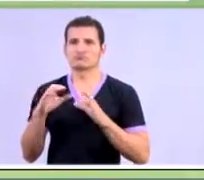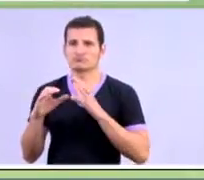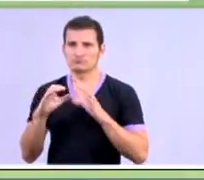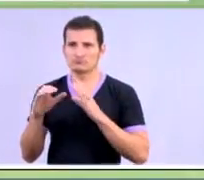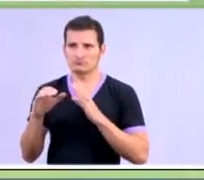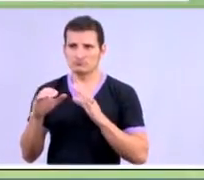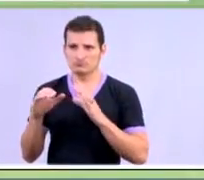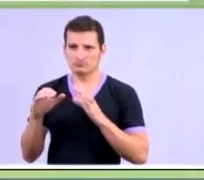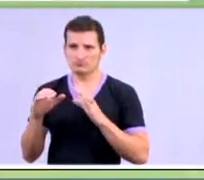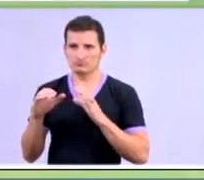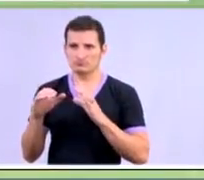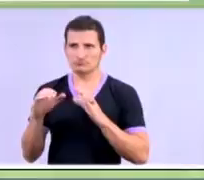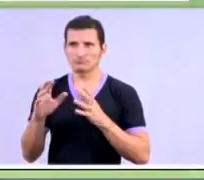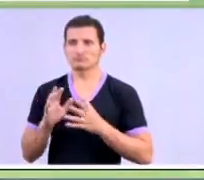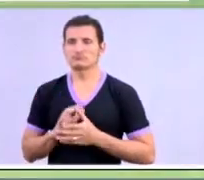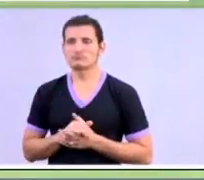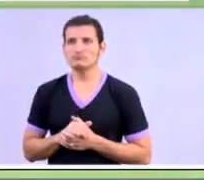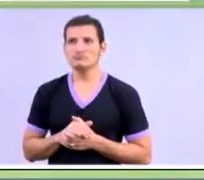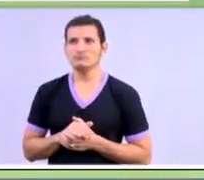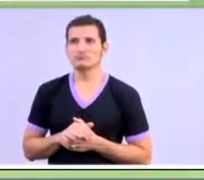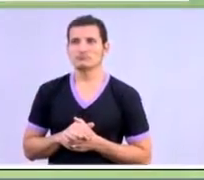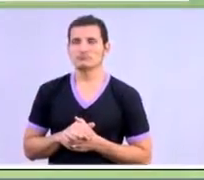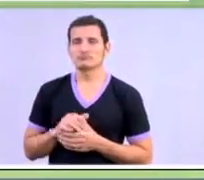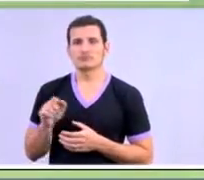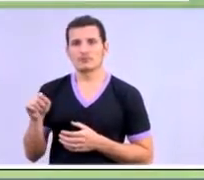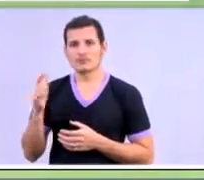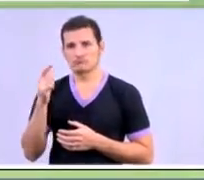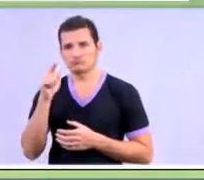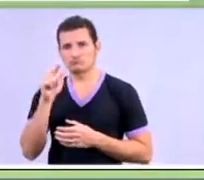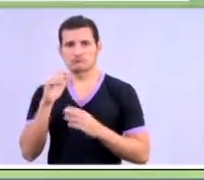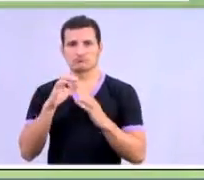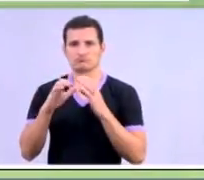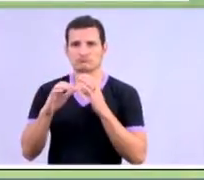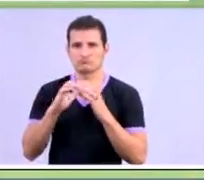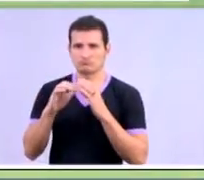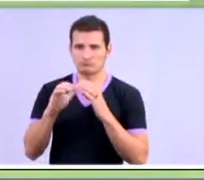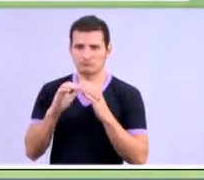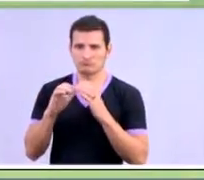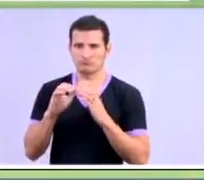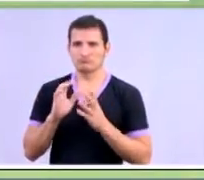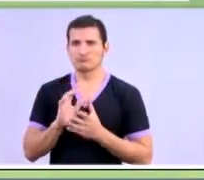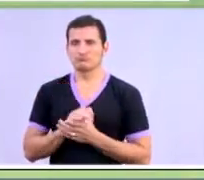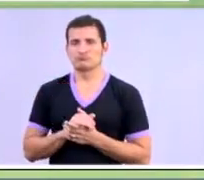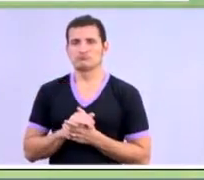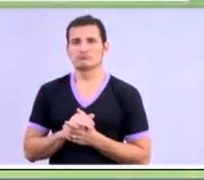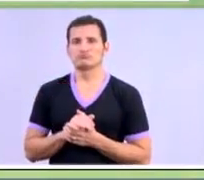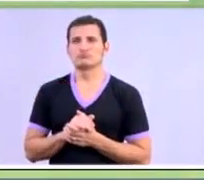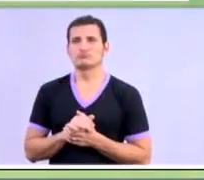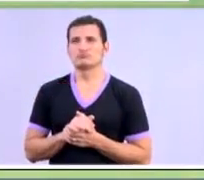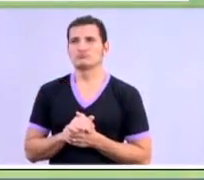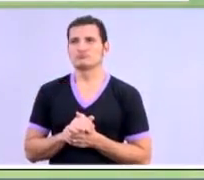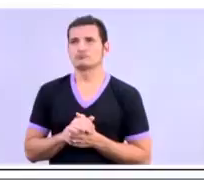que está destinada. Então aí ele consegue estabelecer a comunicação fim a fim sem mandar para todo mundo.